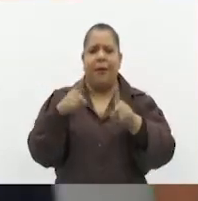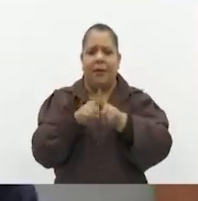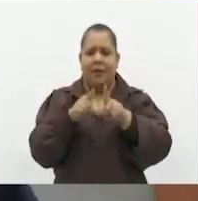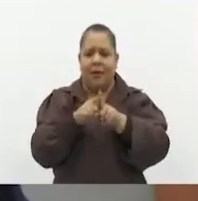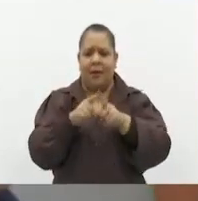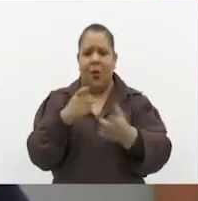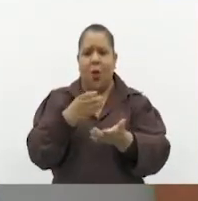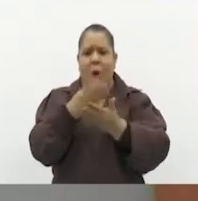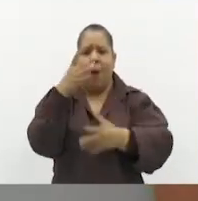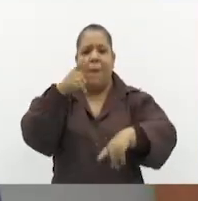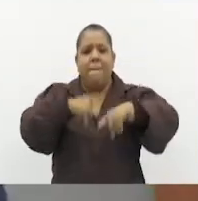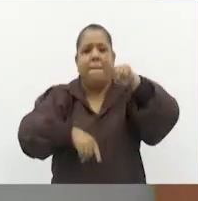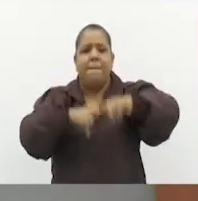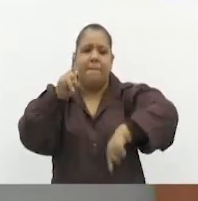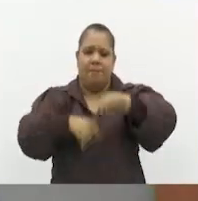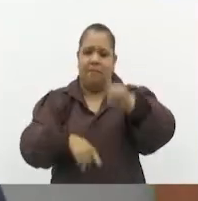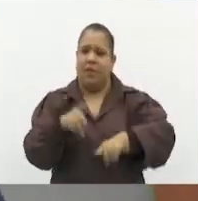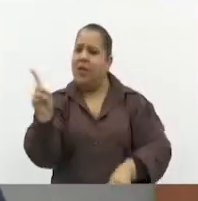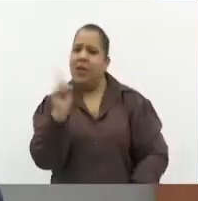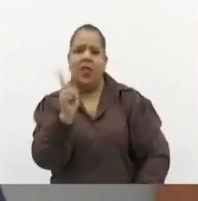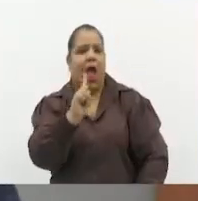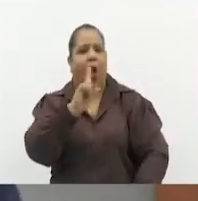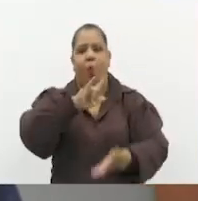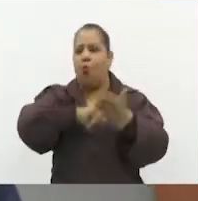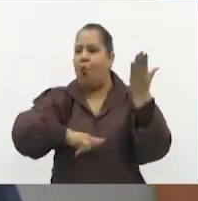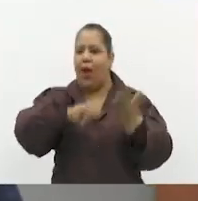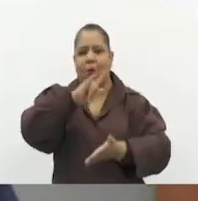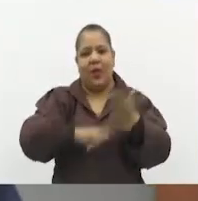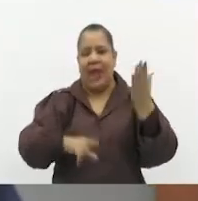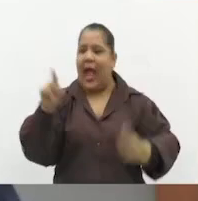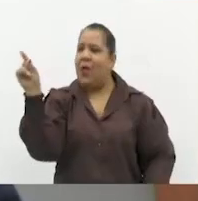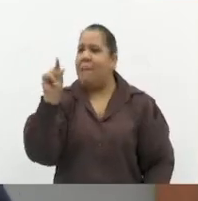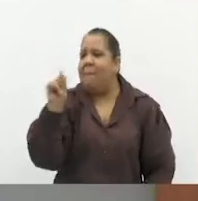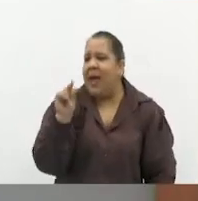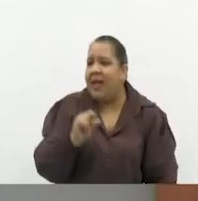qualquer produto, não para contratar pelo menor preço,